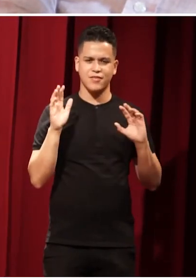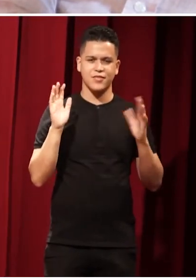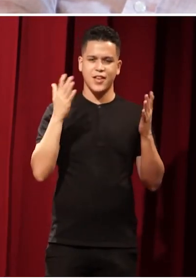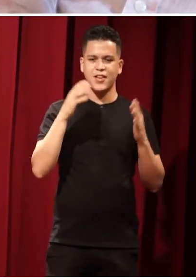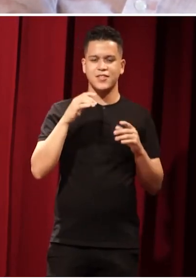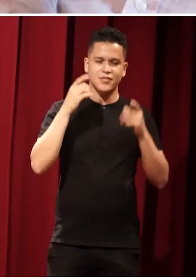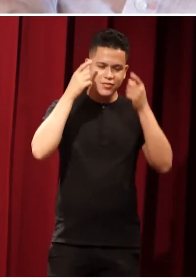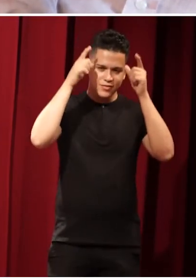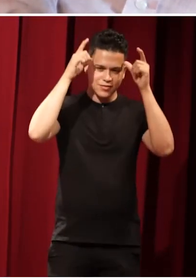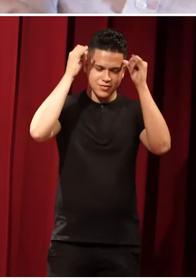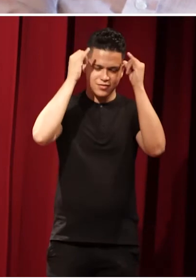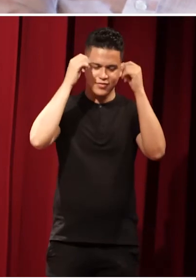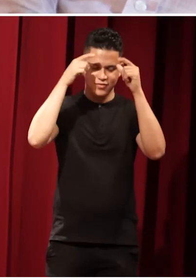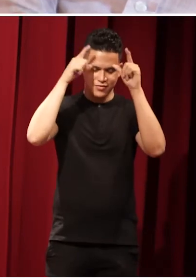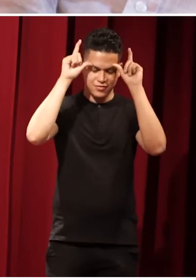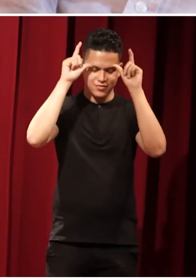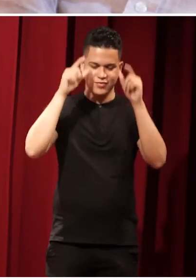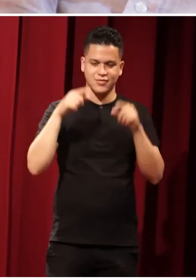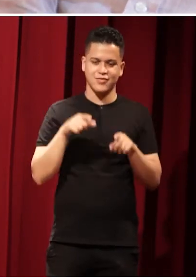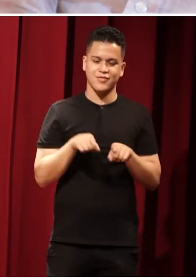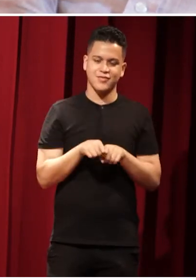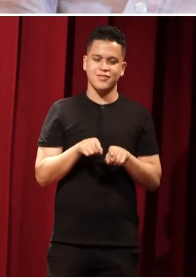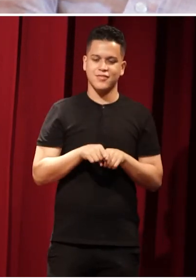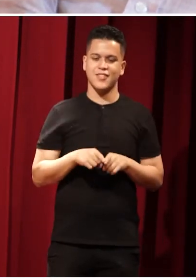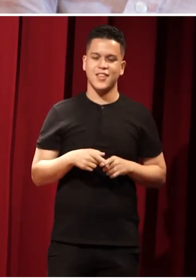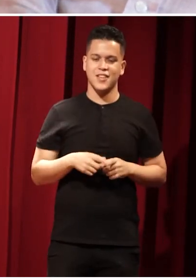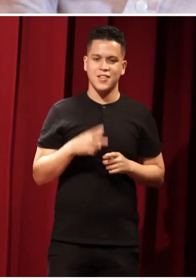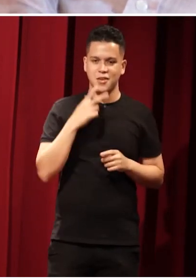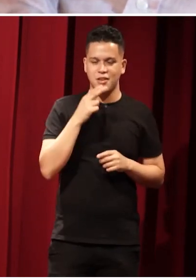se fosse um grupinho de congado aqui que nós temos.